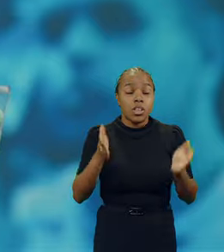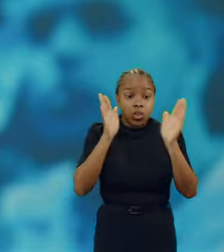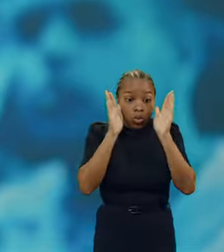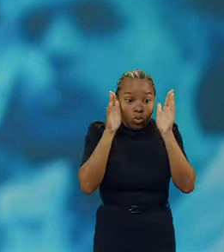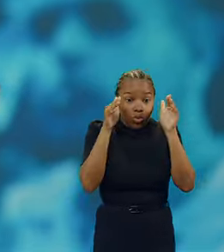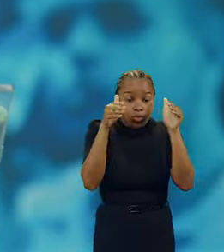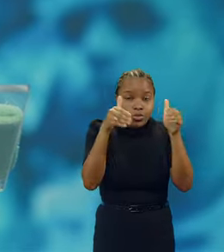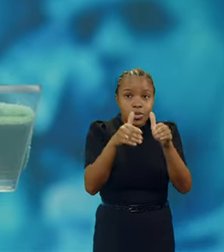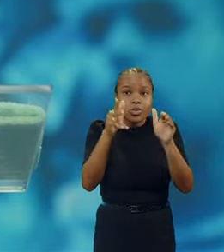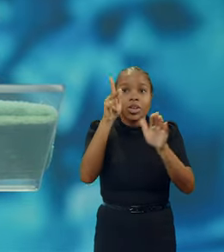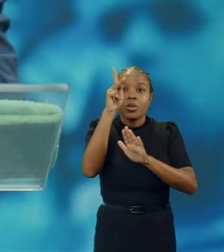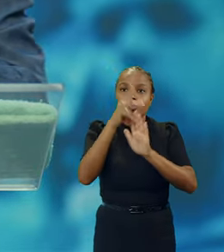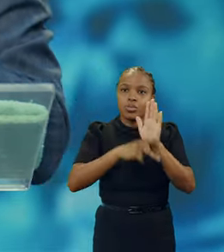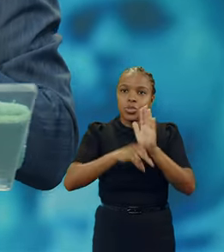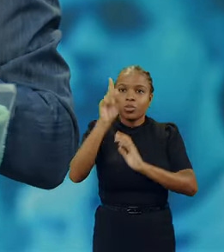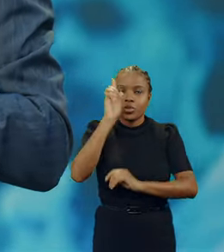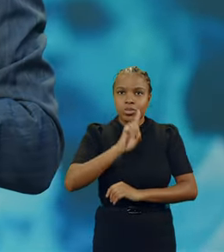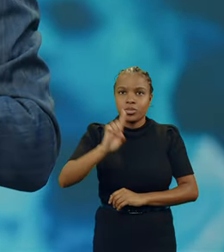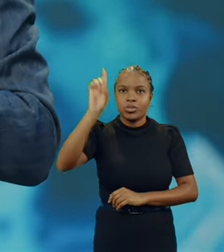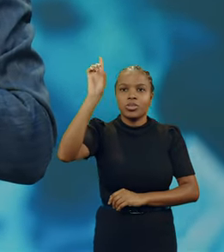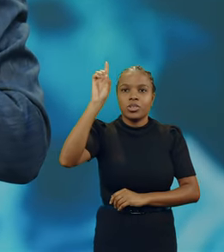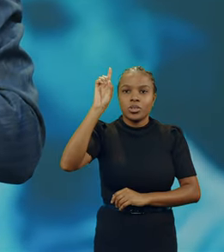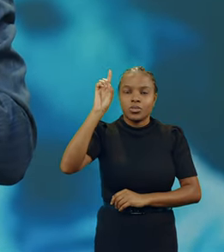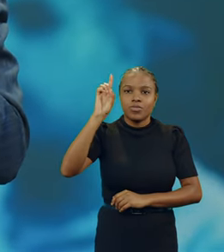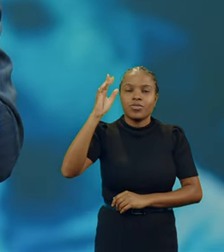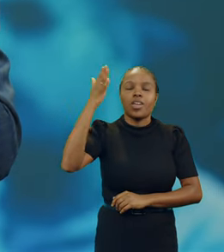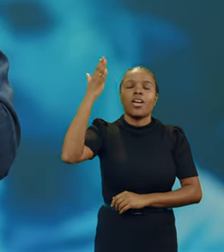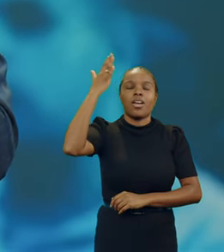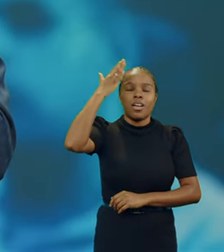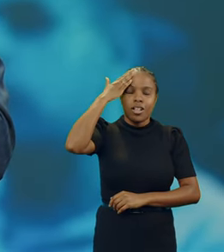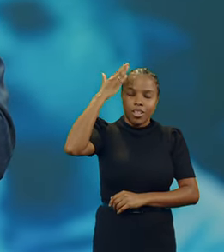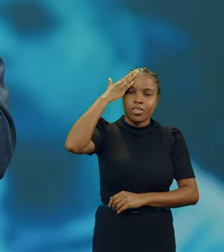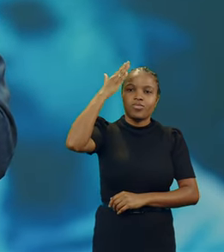foquei no propósito de Deus.